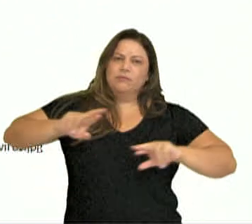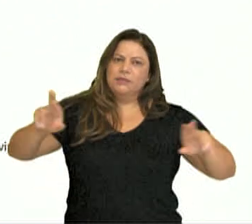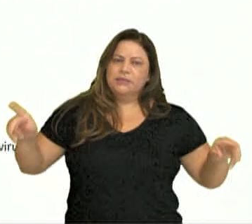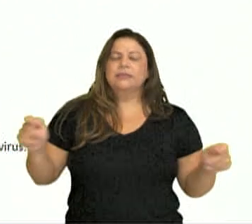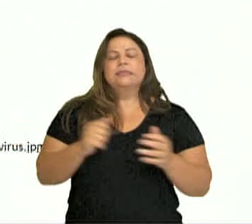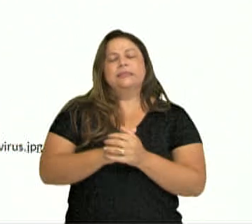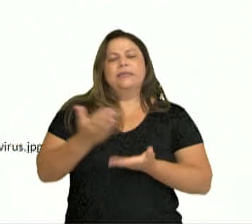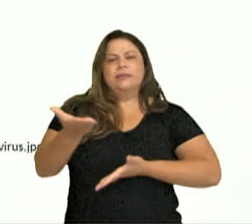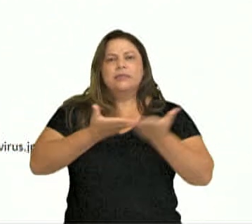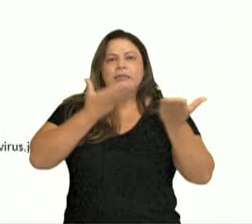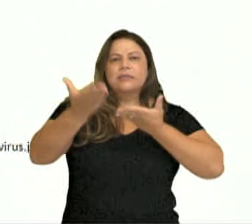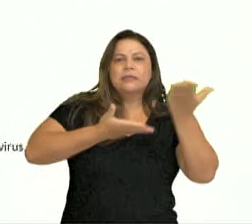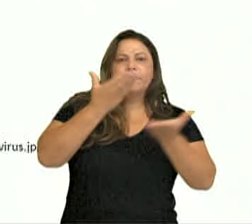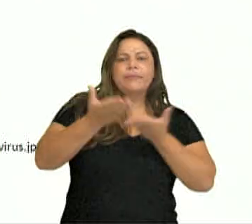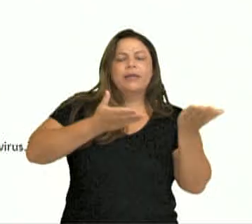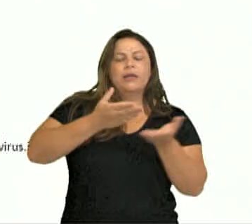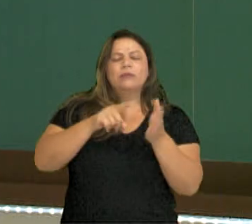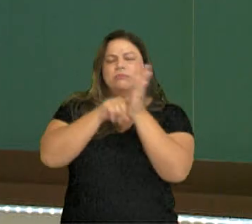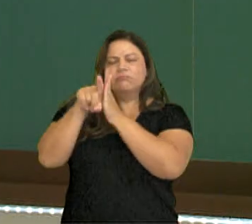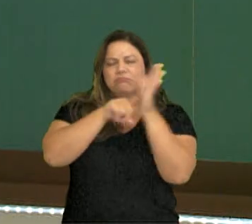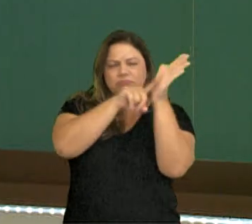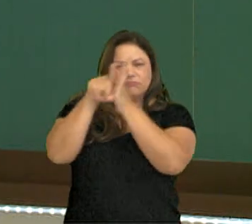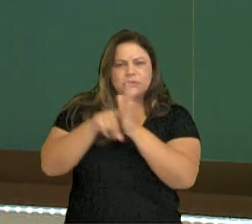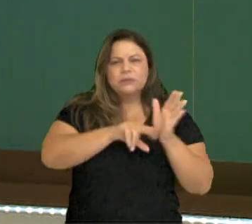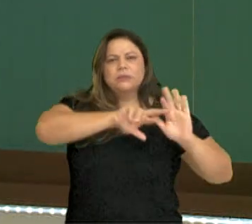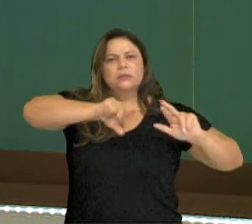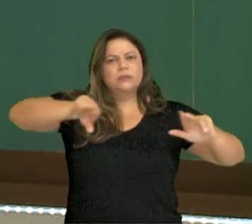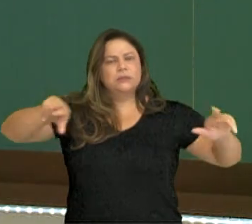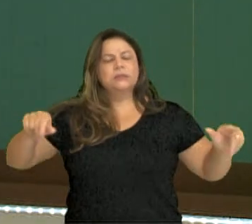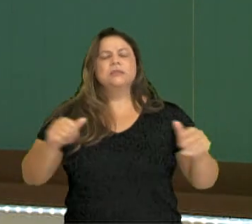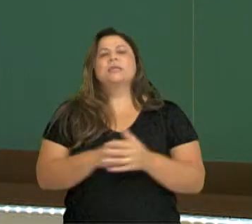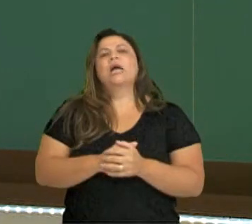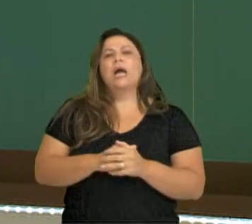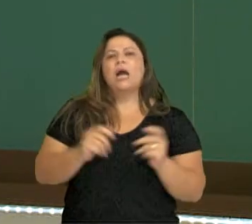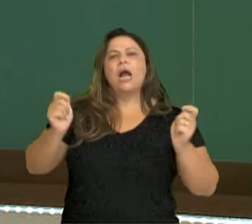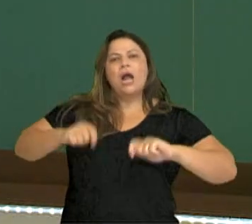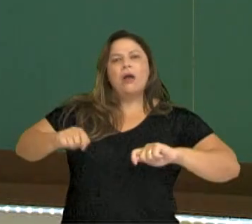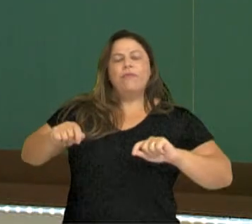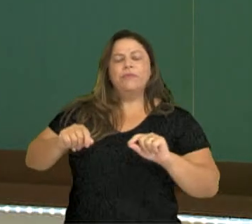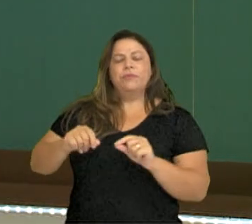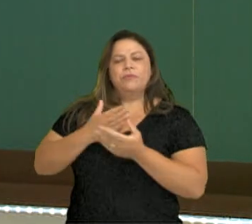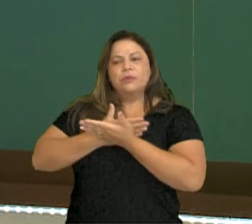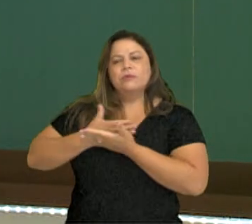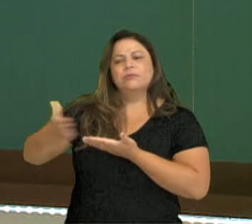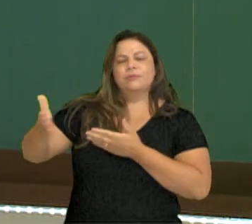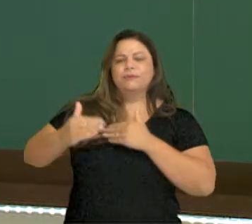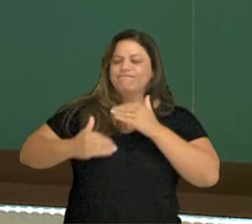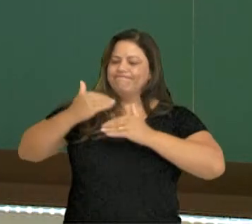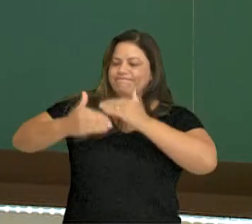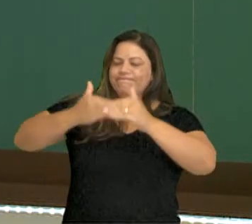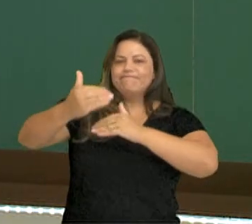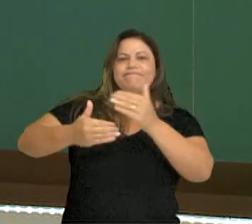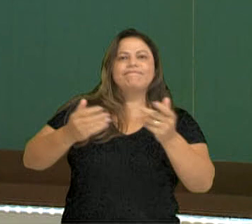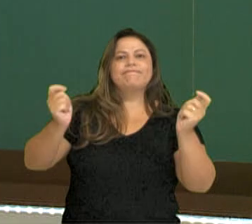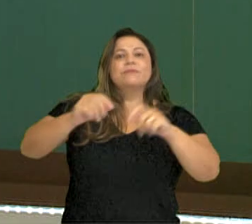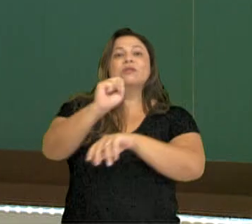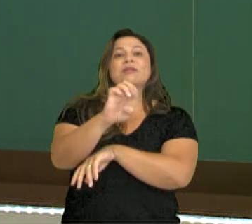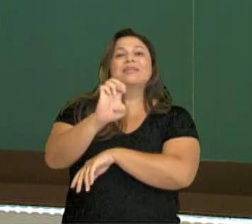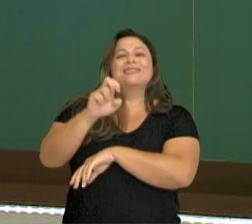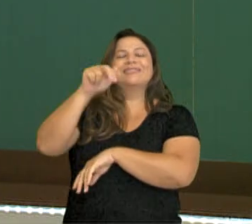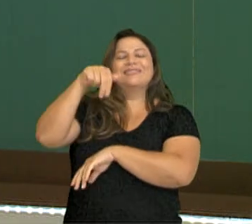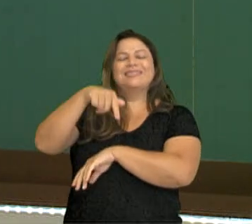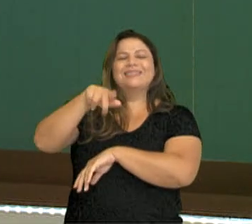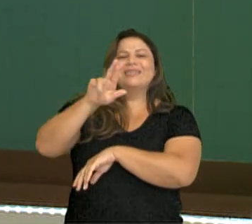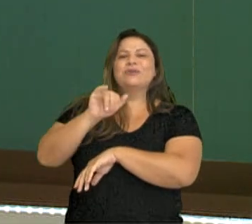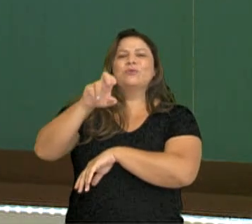tratamentos e também para diagnóstico. Então, vários exames para COVID foram feitos a partir do sequenciamento, né? Então, conseguiram aí fazer